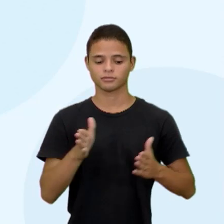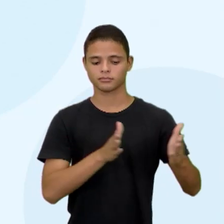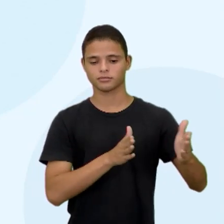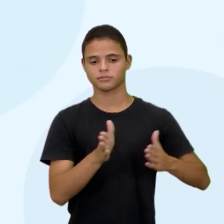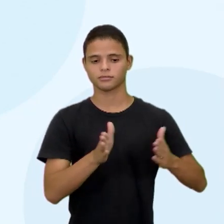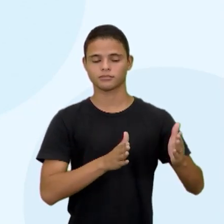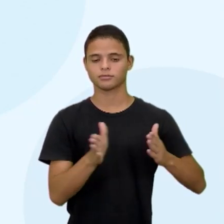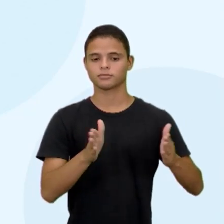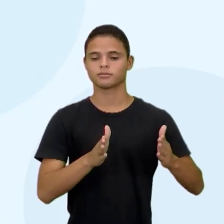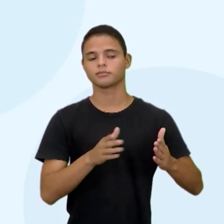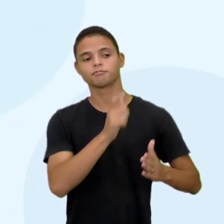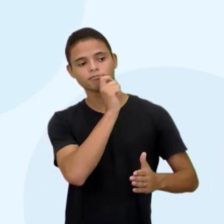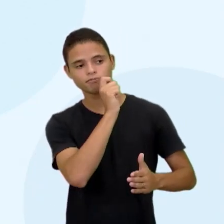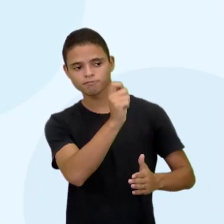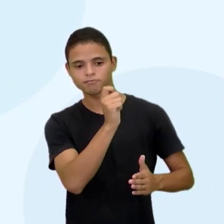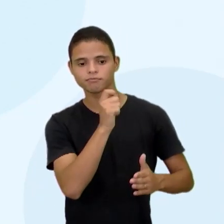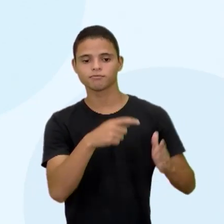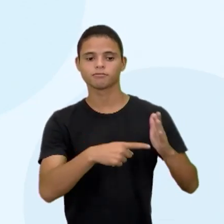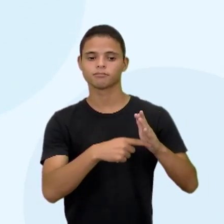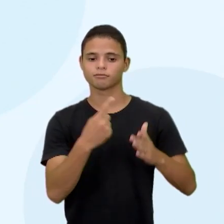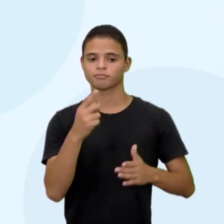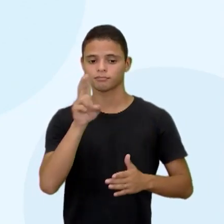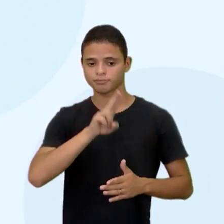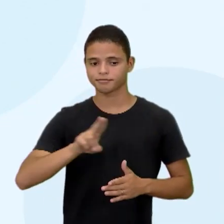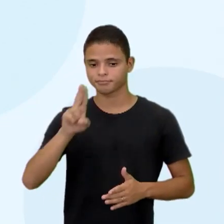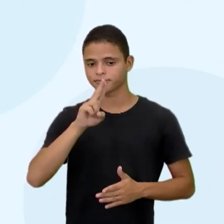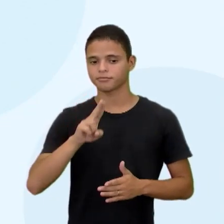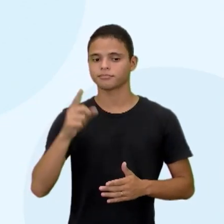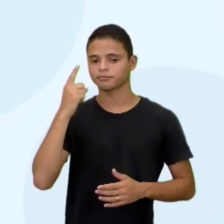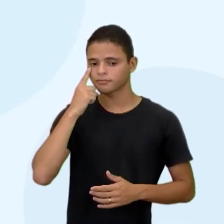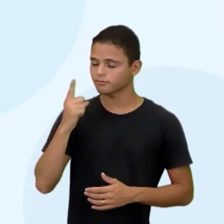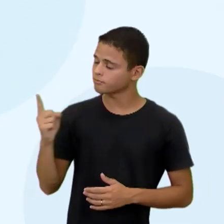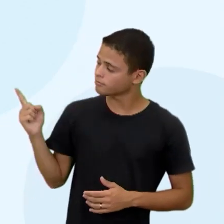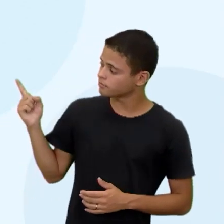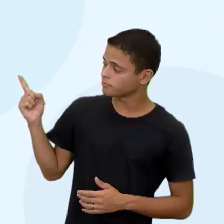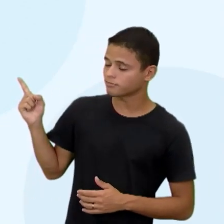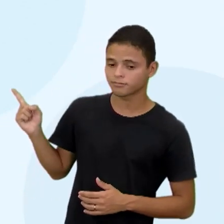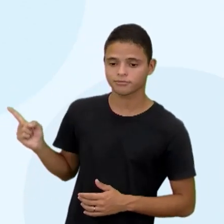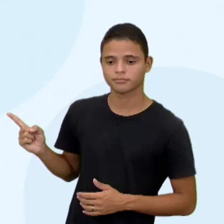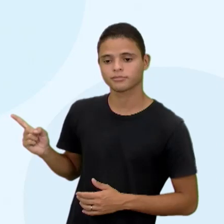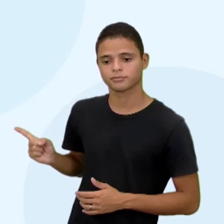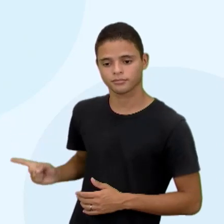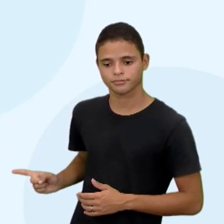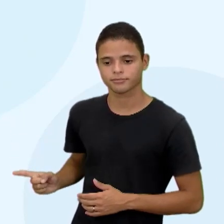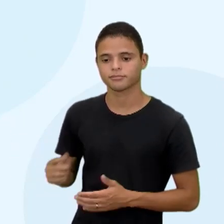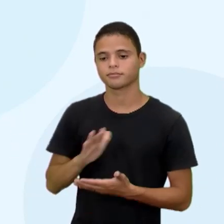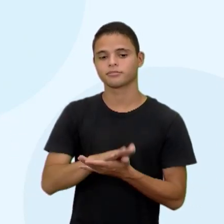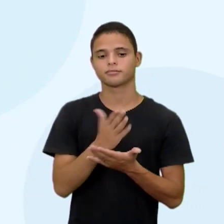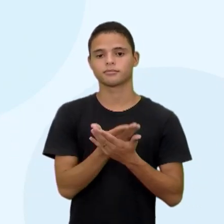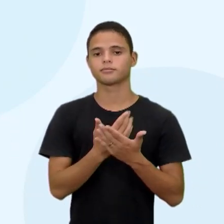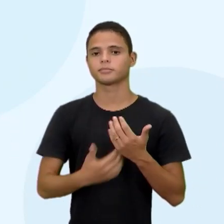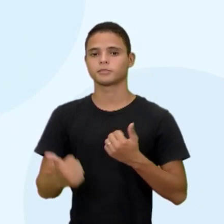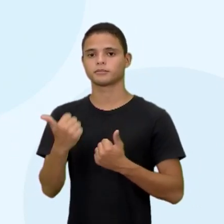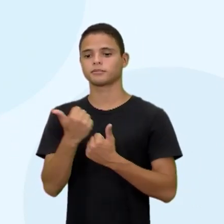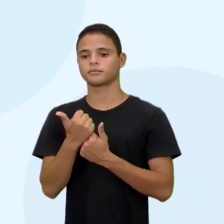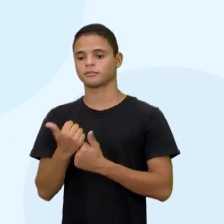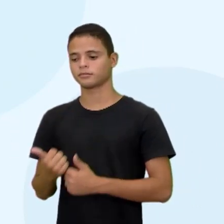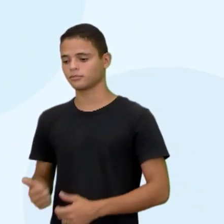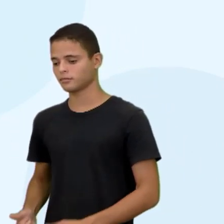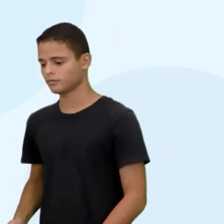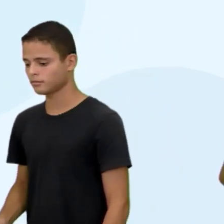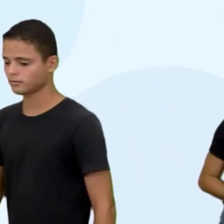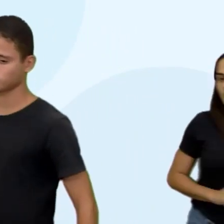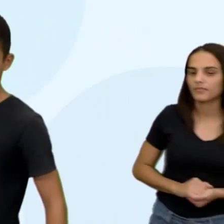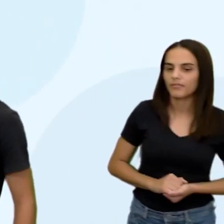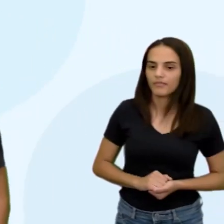de emprego. A primeira é o uso do gerundismo, né? Então, evitar aquele gerundismo que a gente se acostumou a ouvir aí nos telemarketing, né? Vou